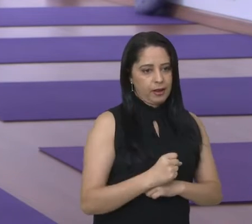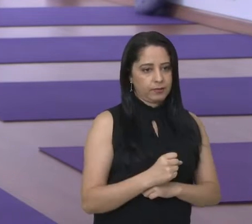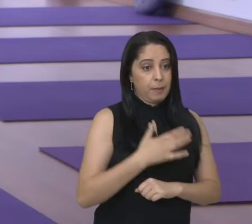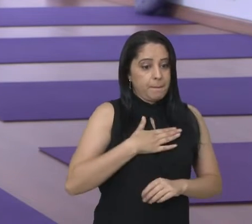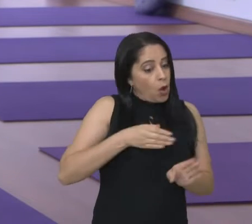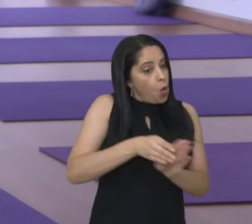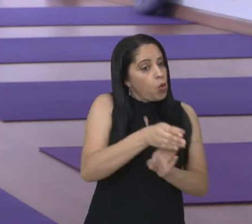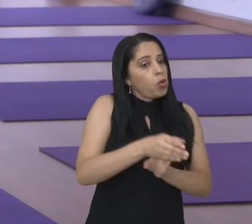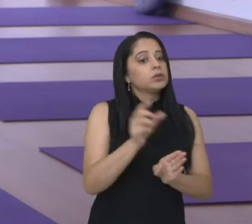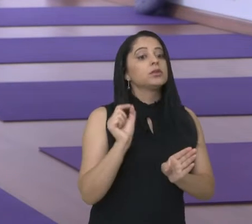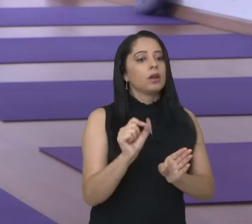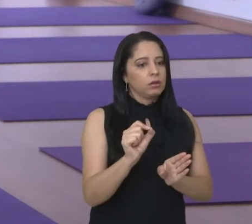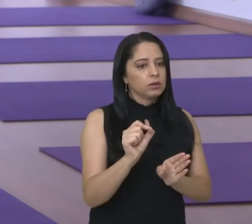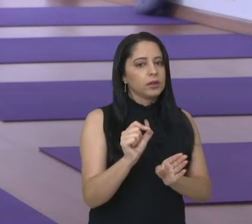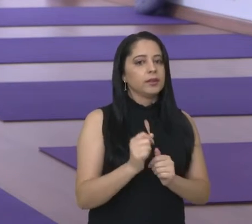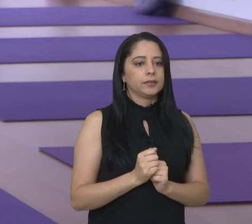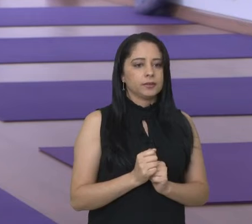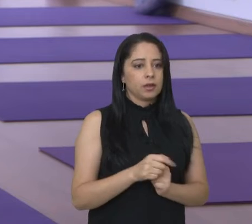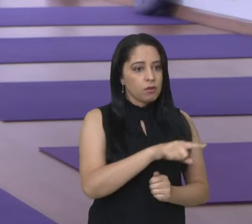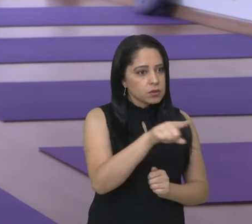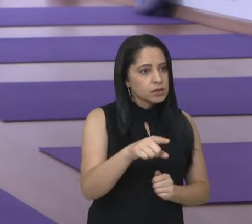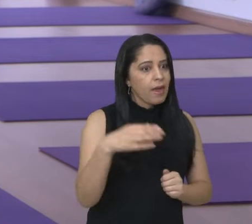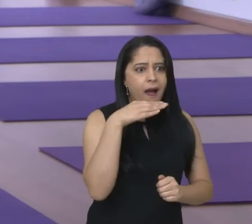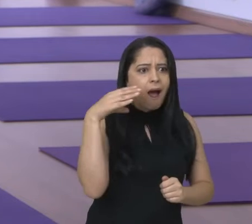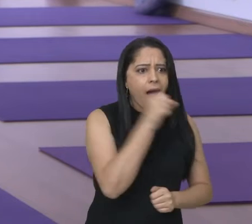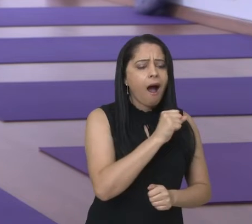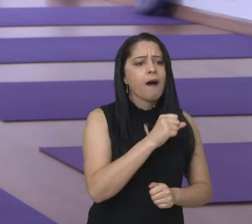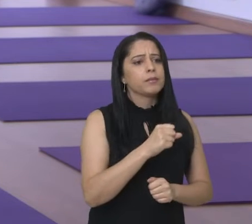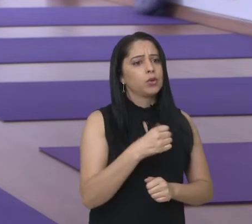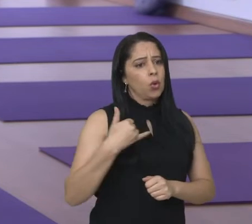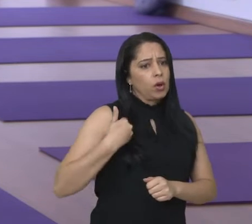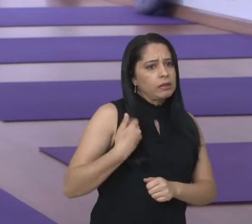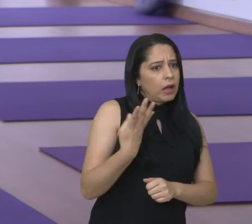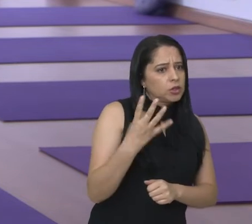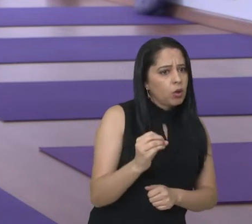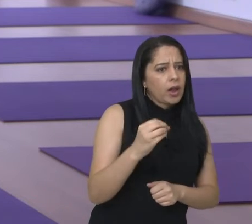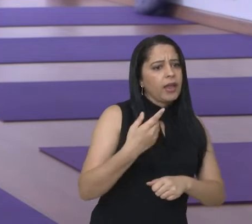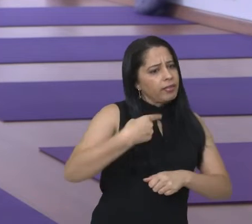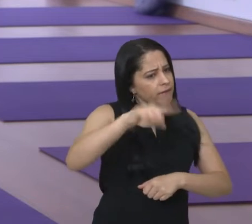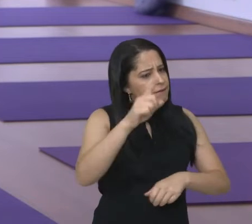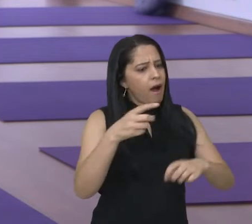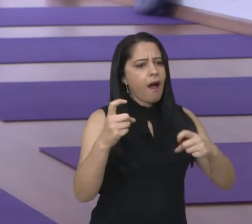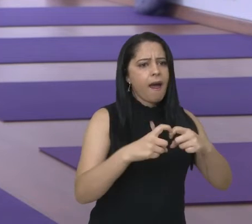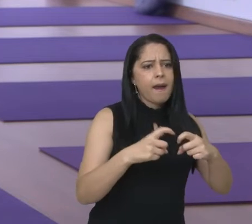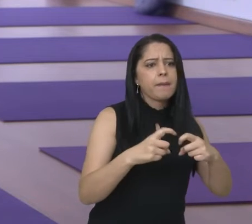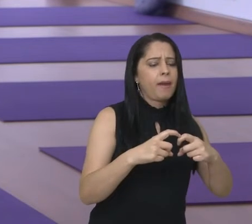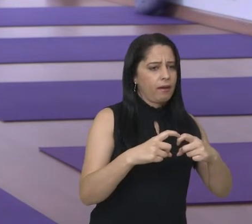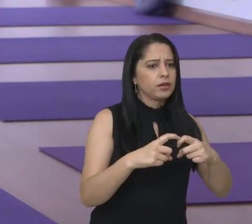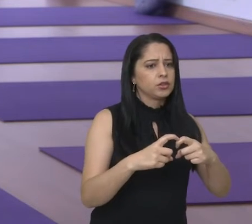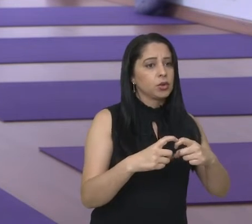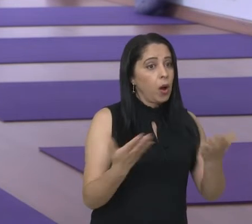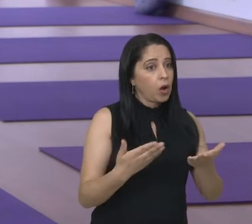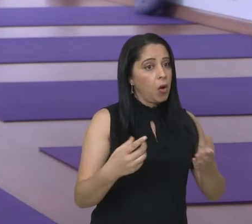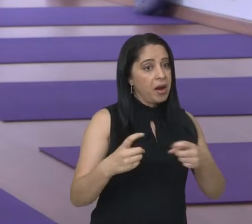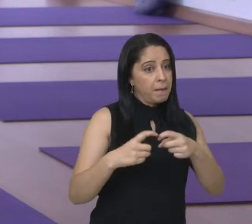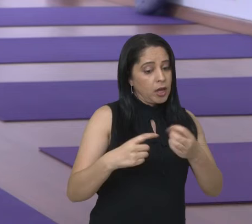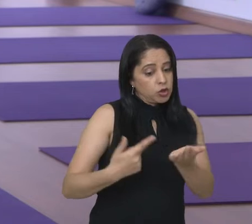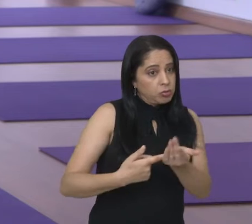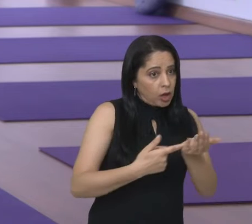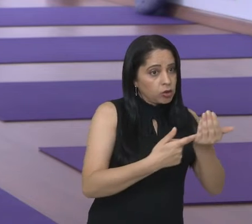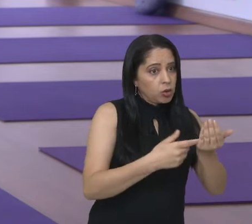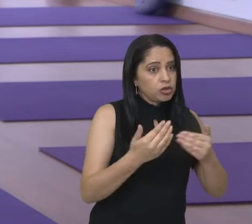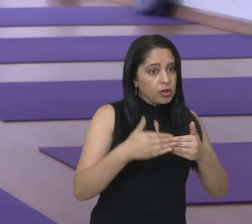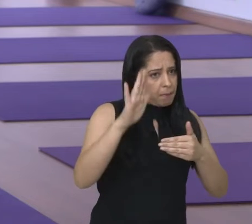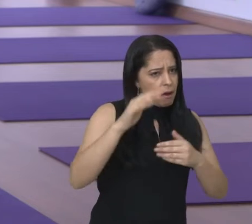complica. Então, o conselho que eu dou é que busque logo o médico, né? A medicina está